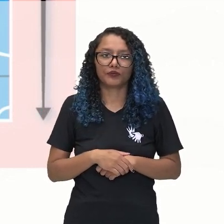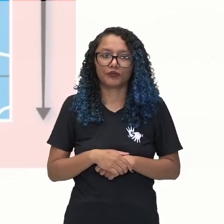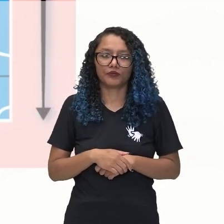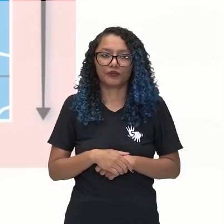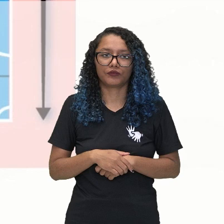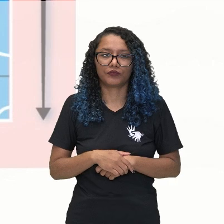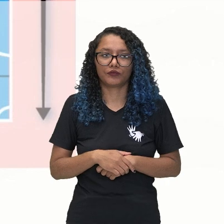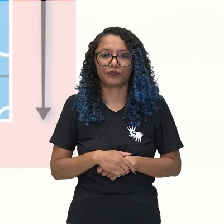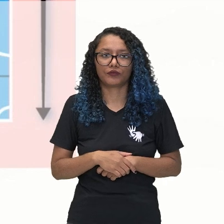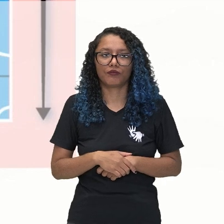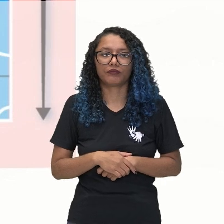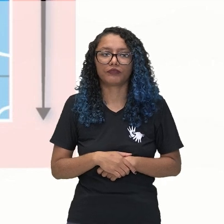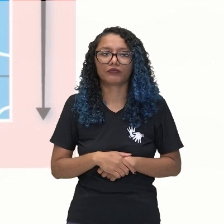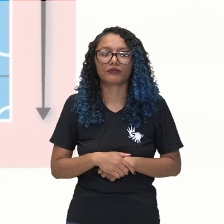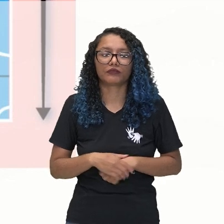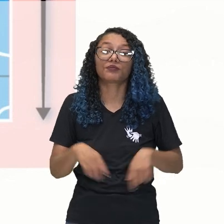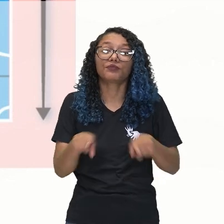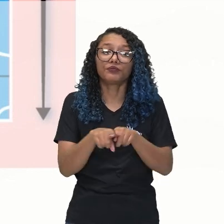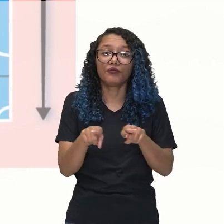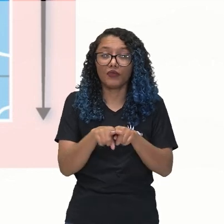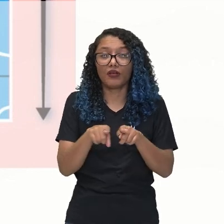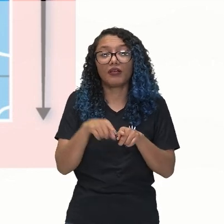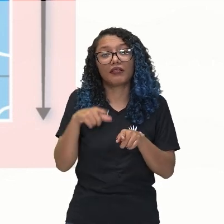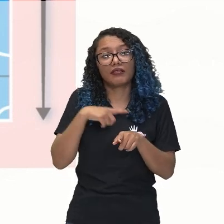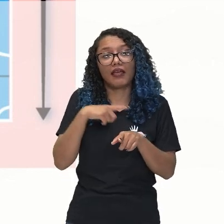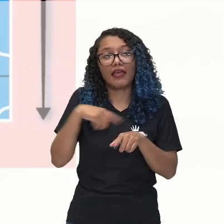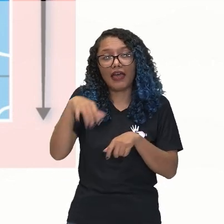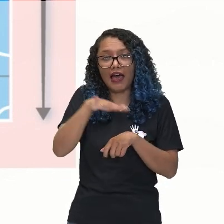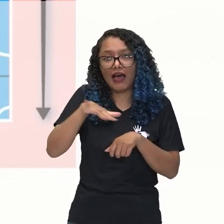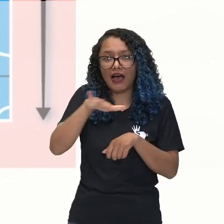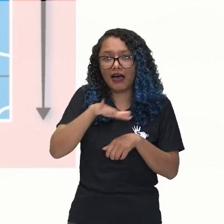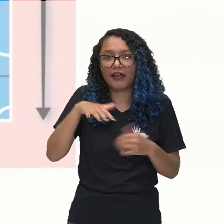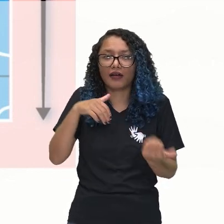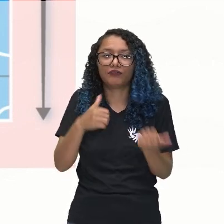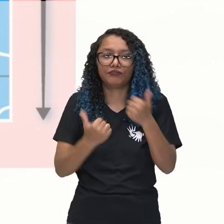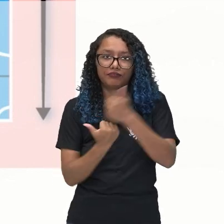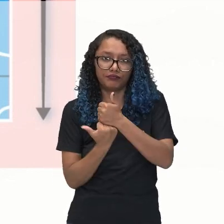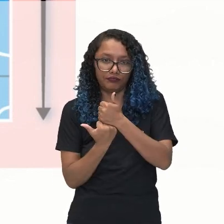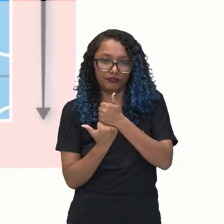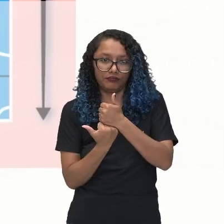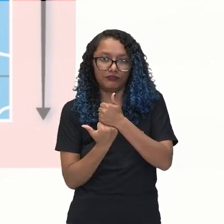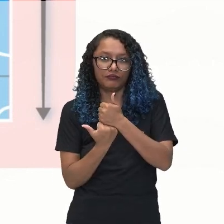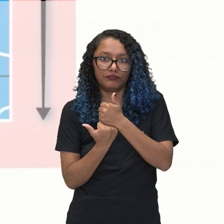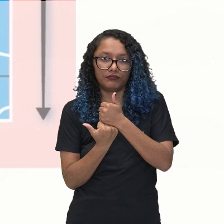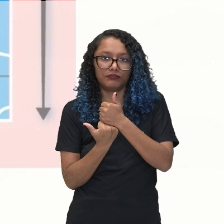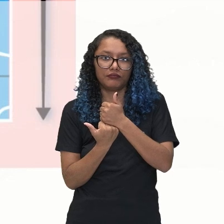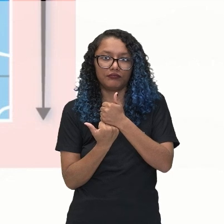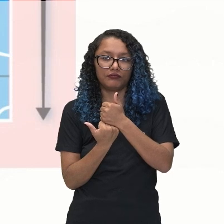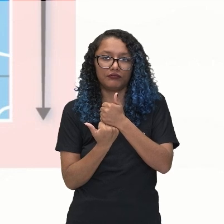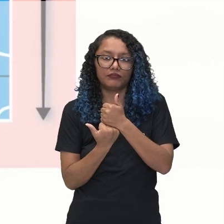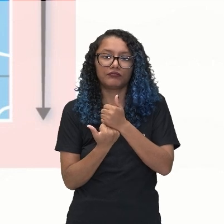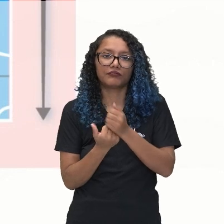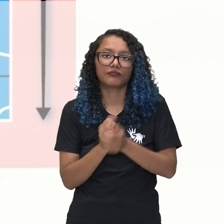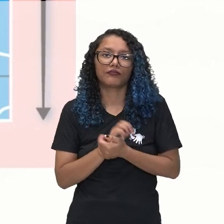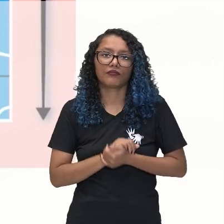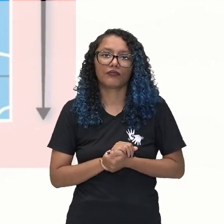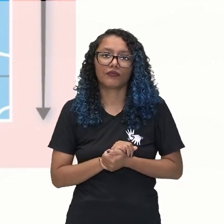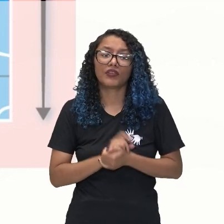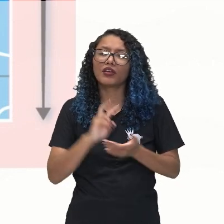Além disso, nós vamos ter as zonas de substituição. Isso significa o quê? Que